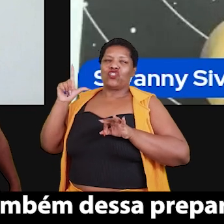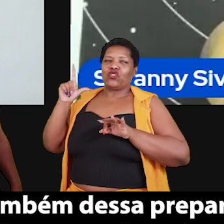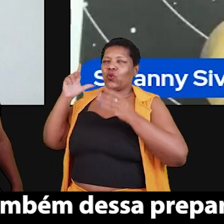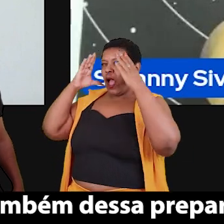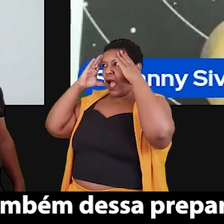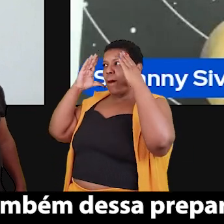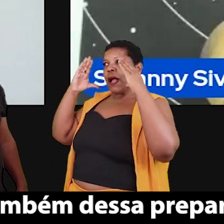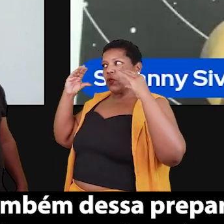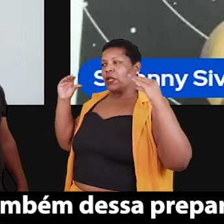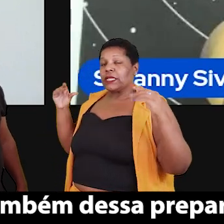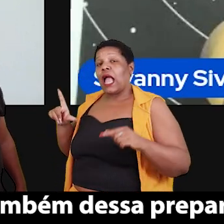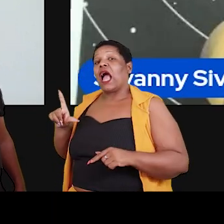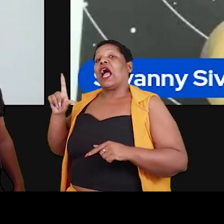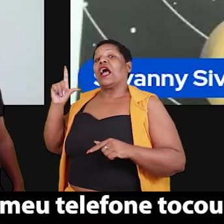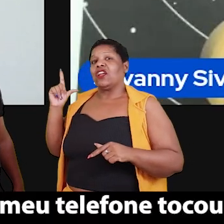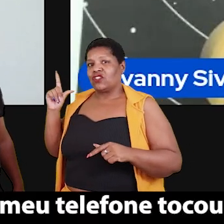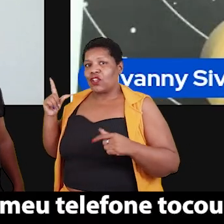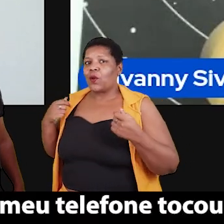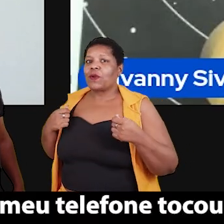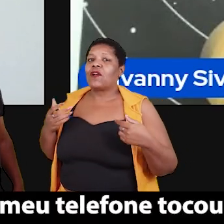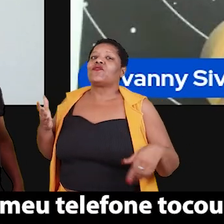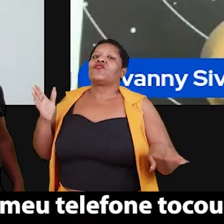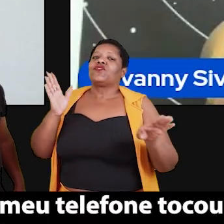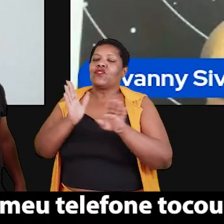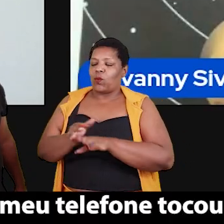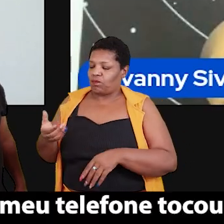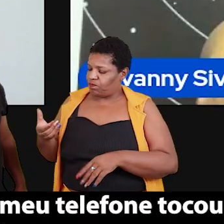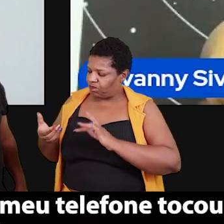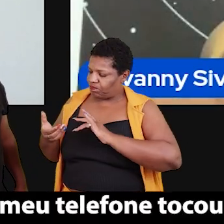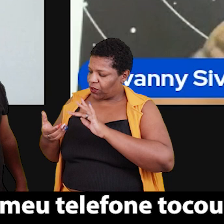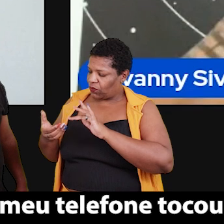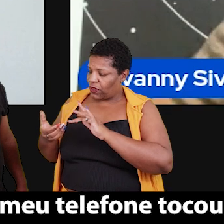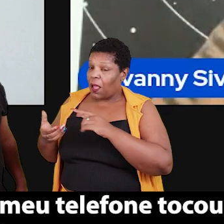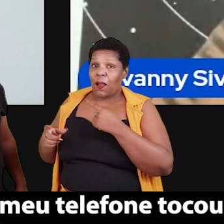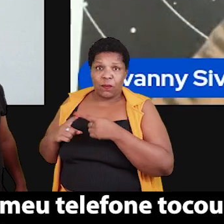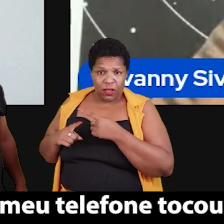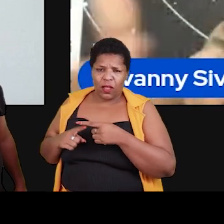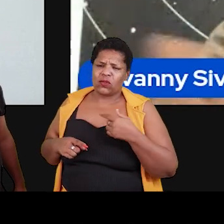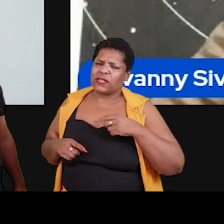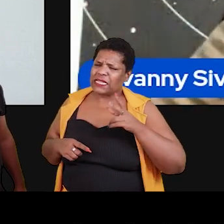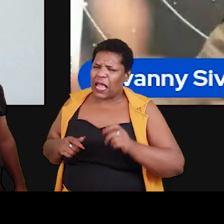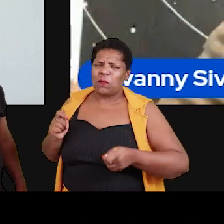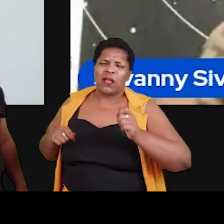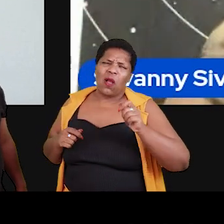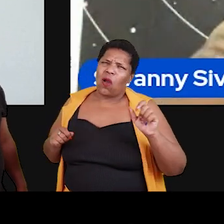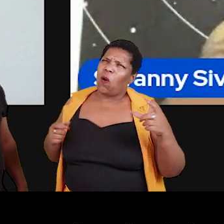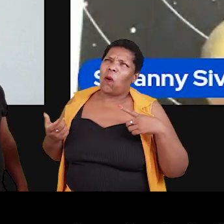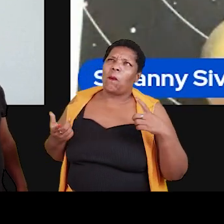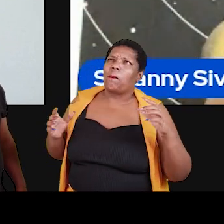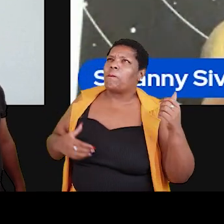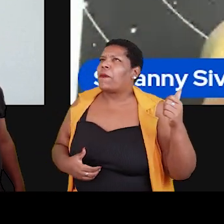preparação, eu precisava desse amadurecimento, até que o meu telefone tocou. Porque assim, sempre toquei muito em banda de